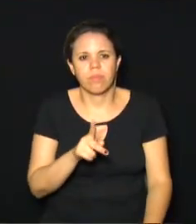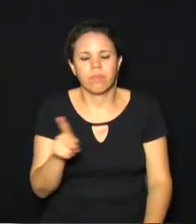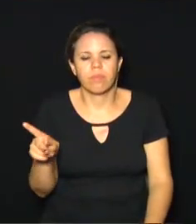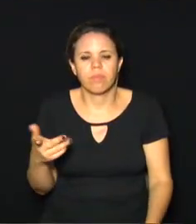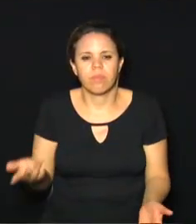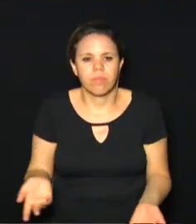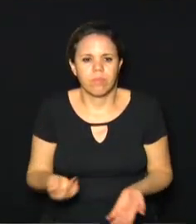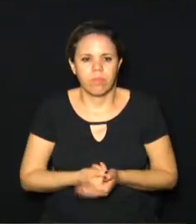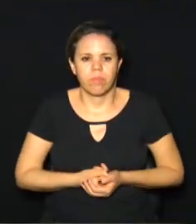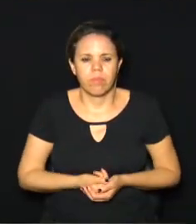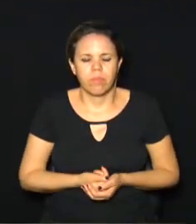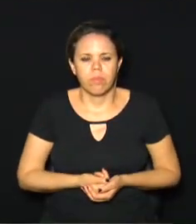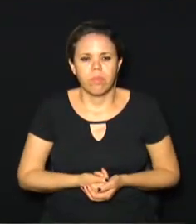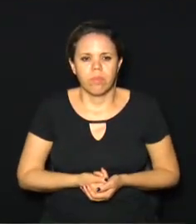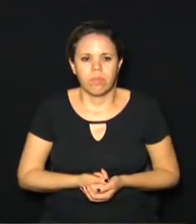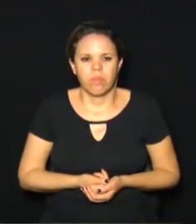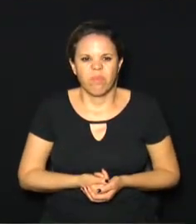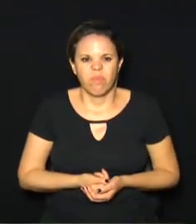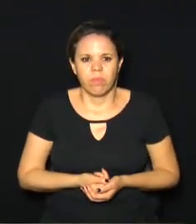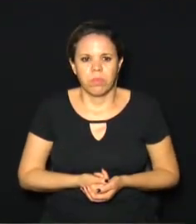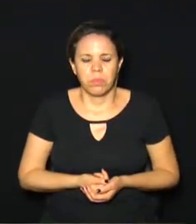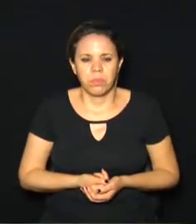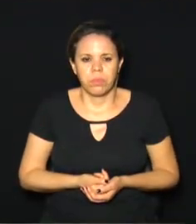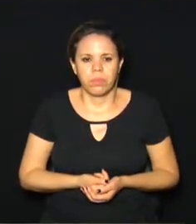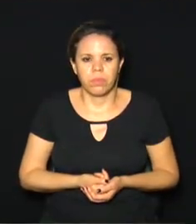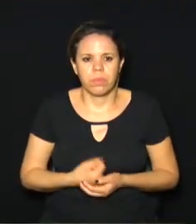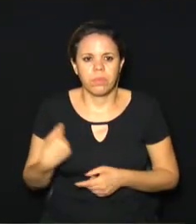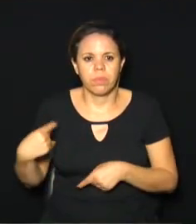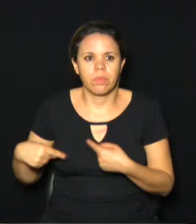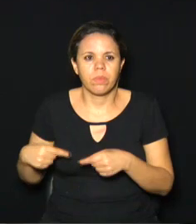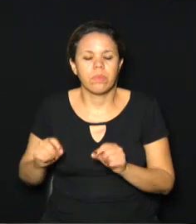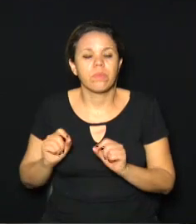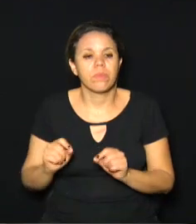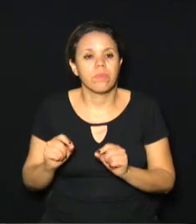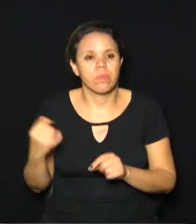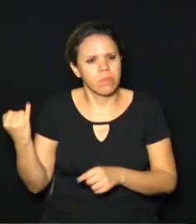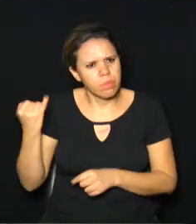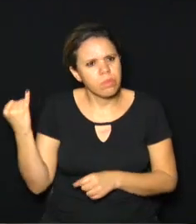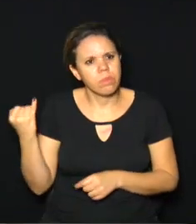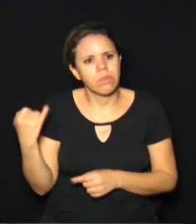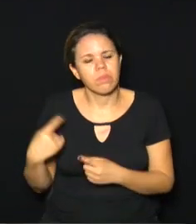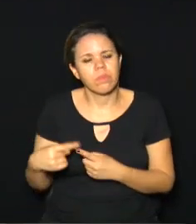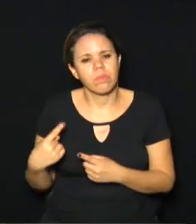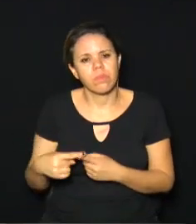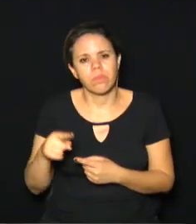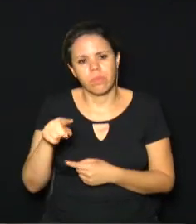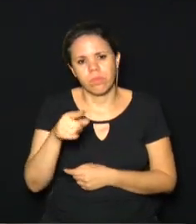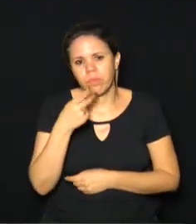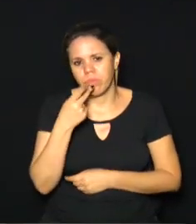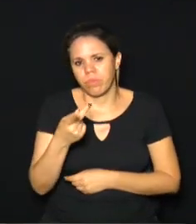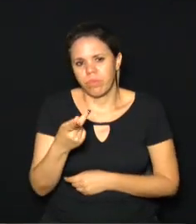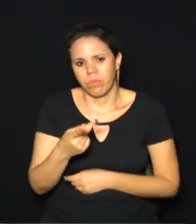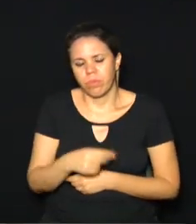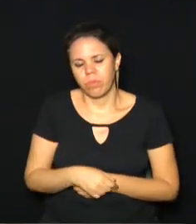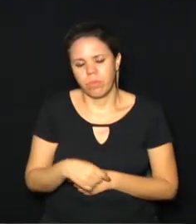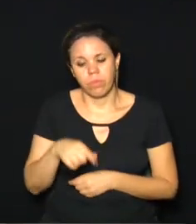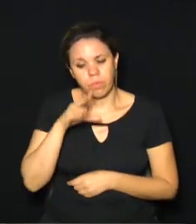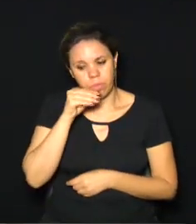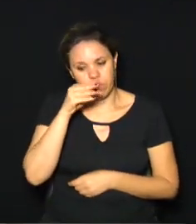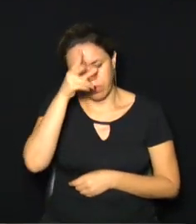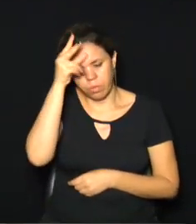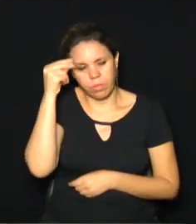e um debate assim que importante, porque, como o senhor disse, o trabalhador